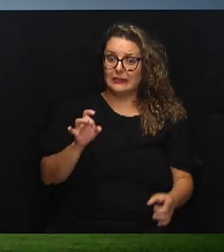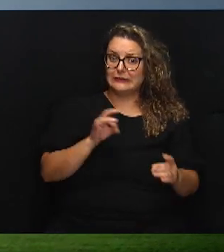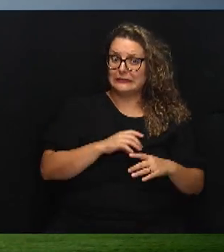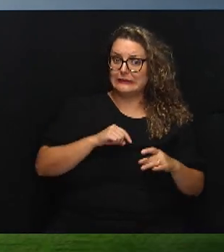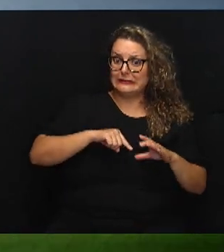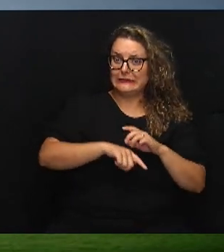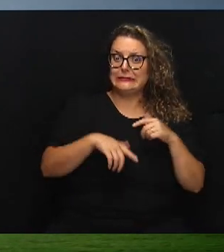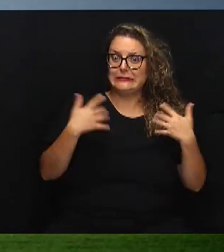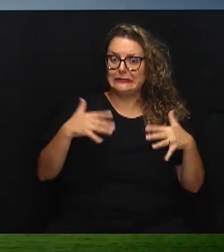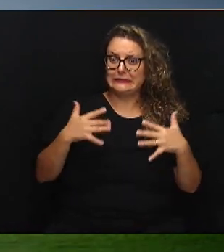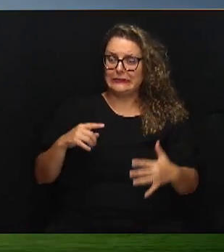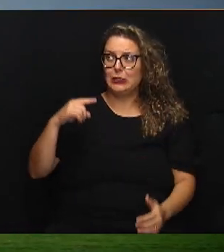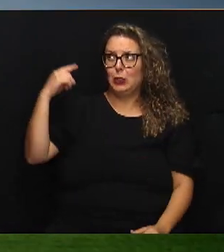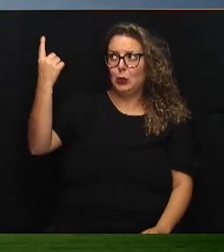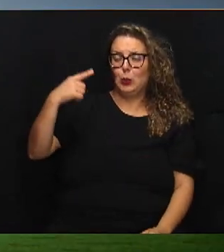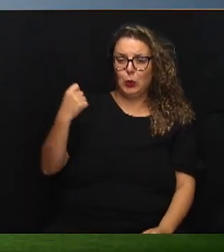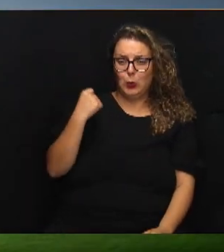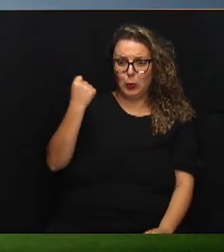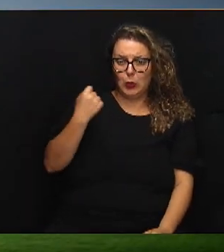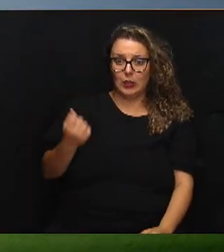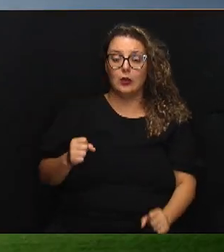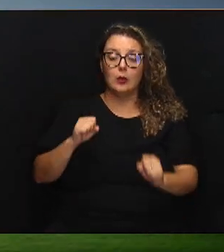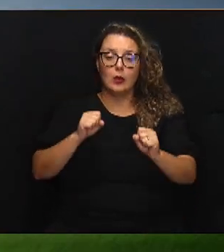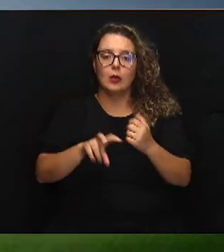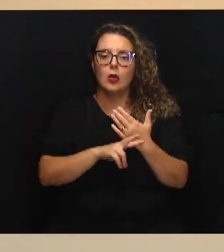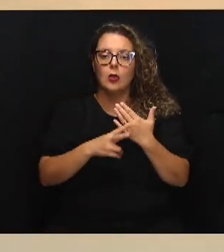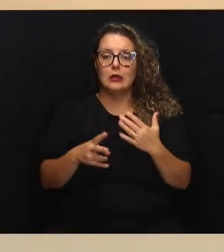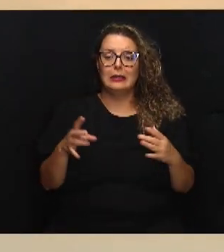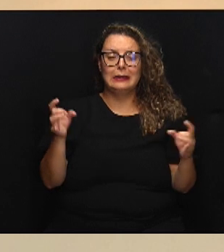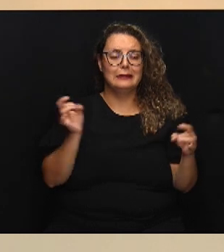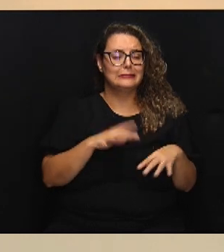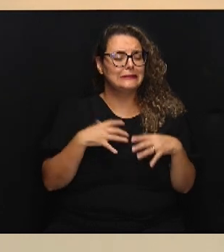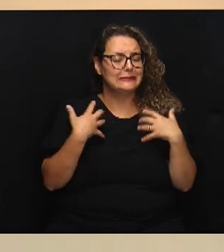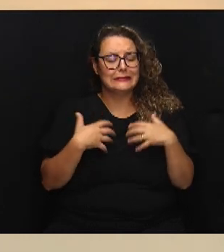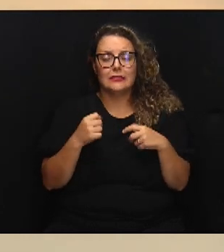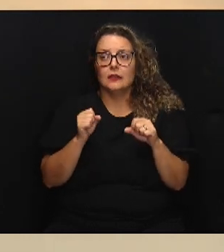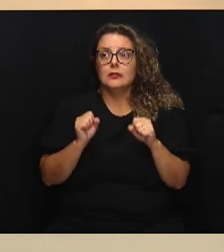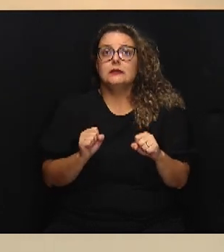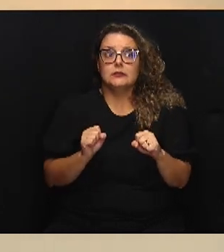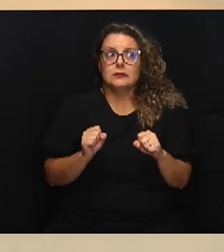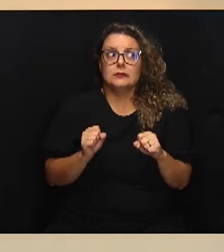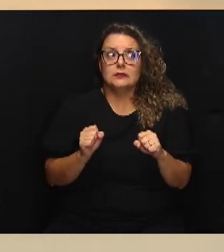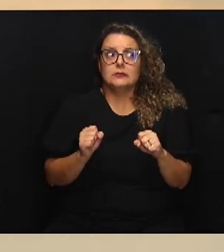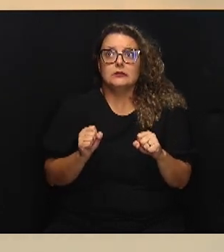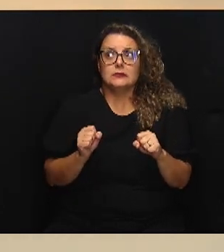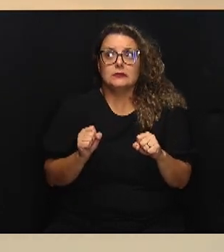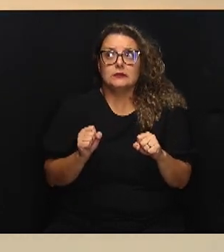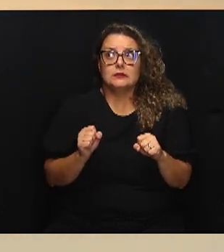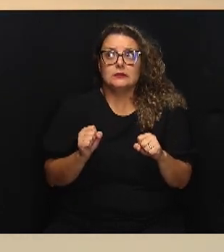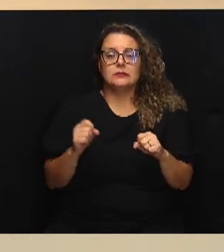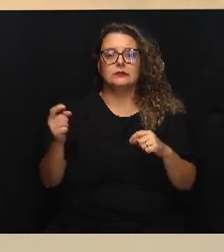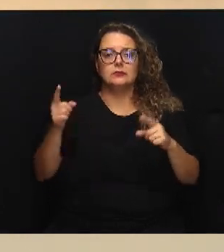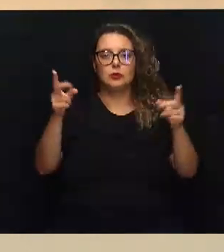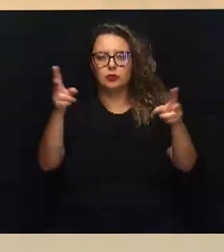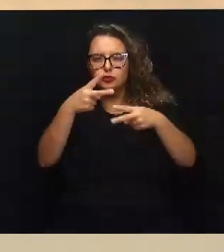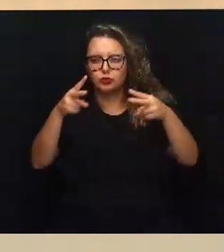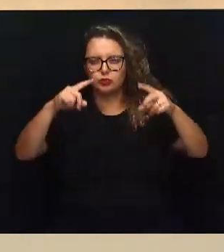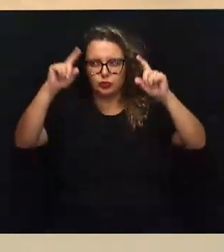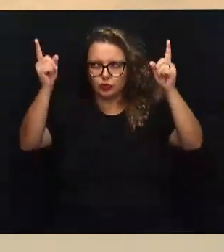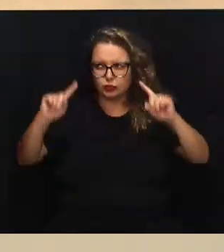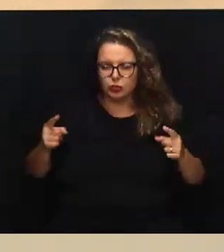astrofobia também têm um medo intenso de fenômenos graves, o que pode causar pavor paralisante em situações